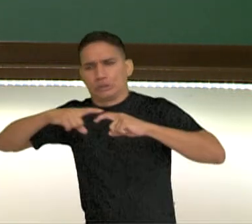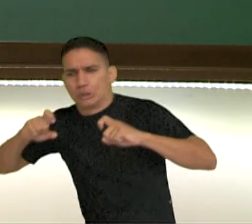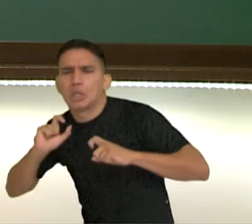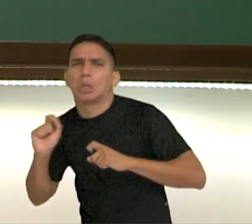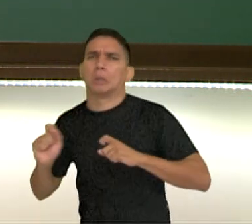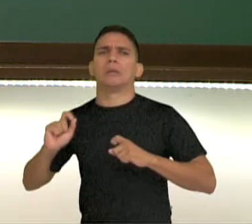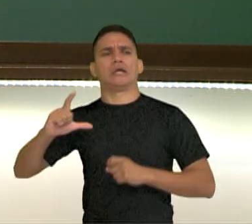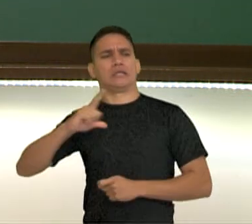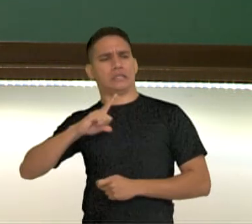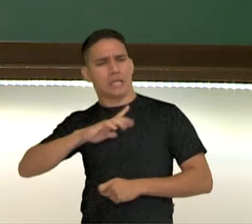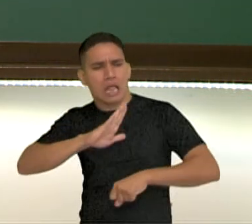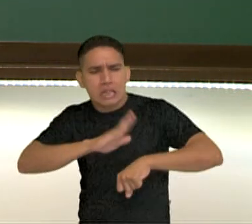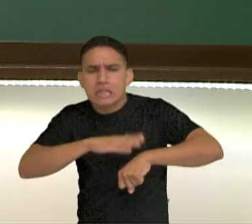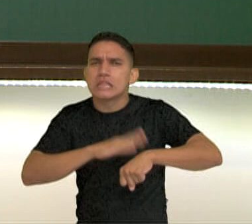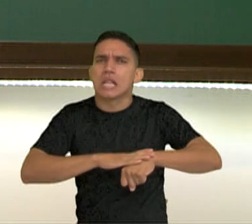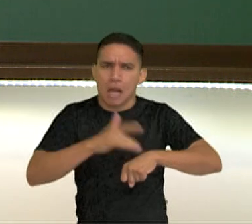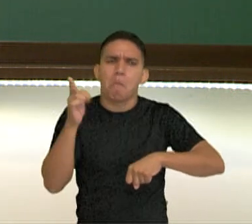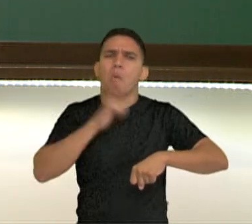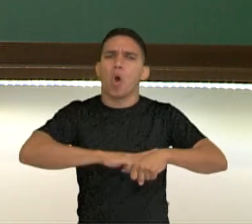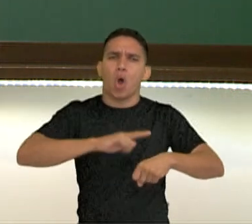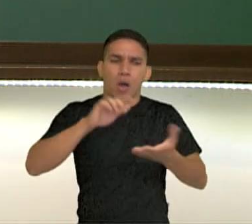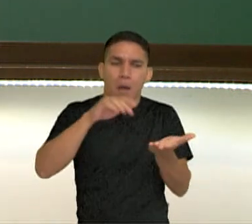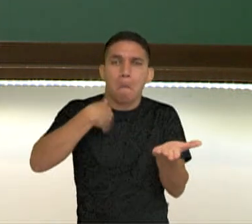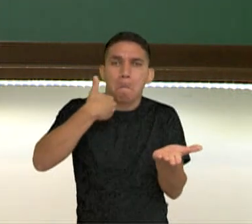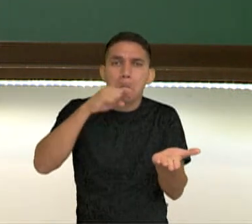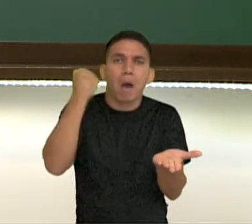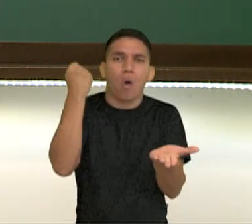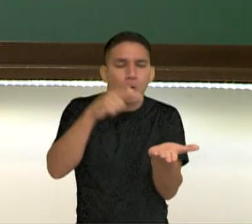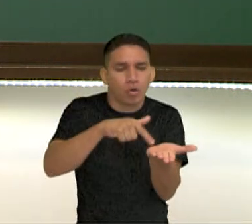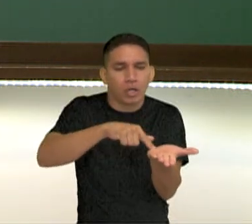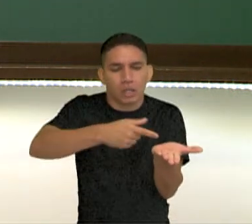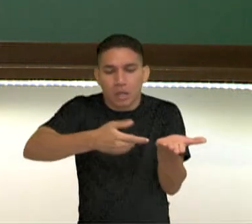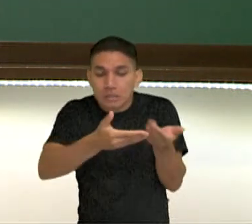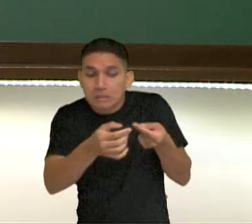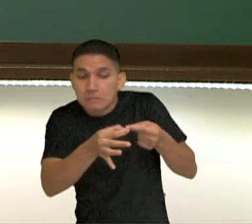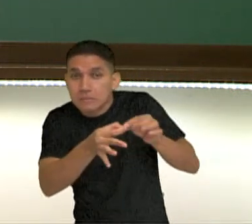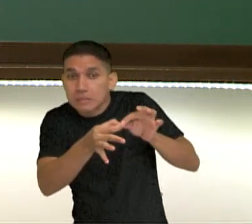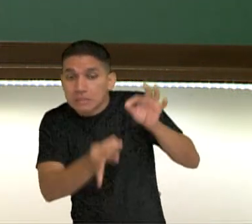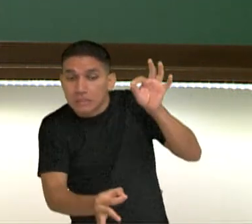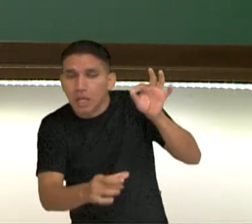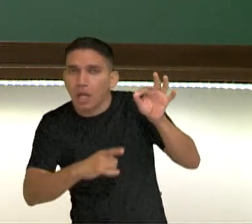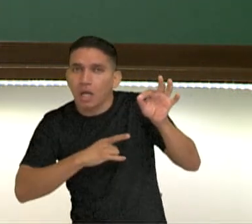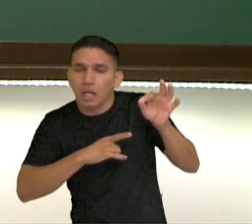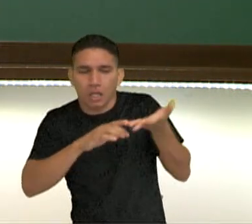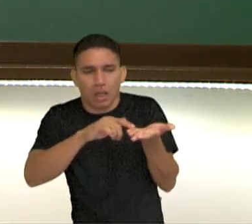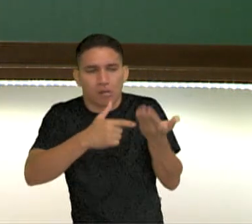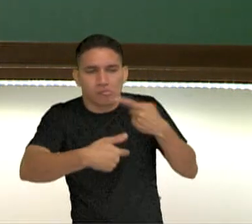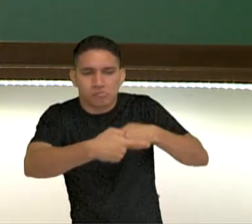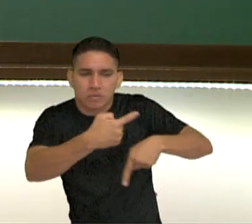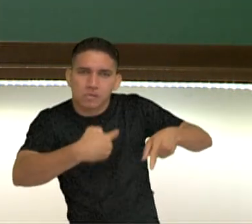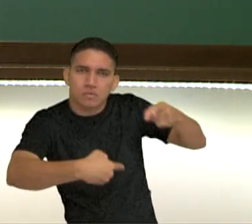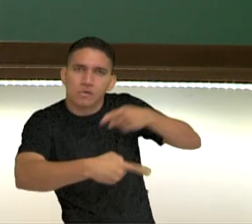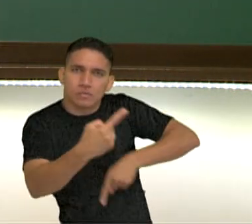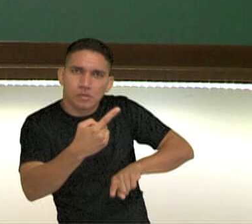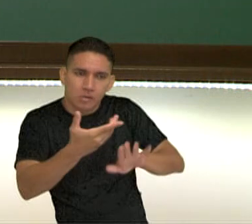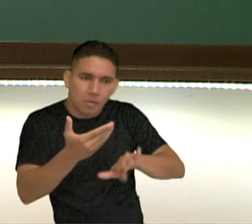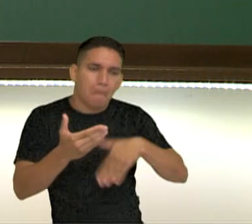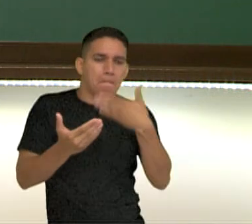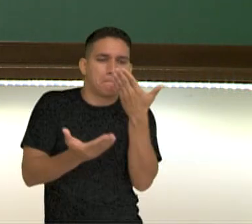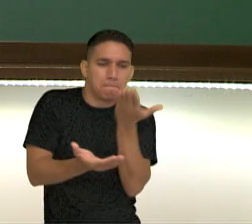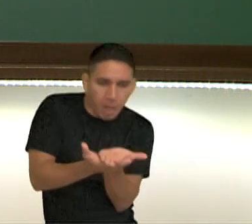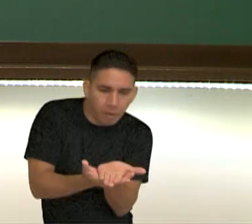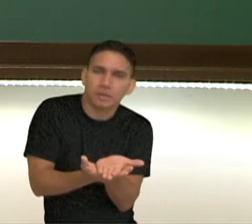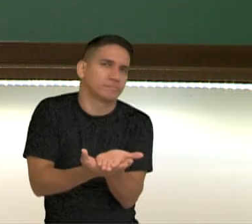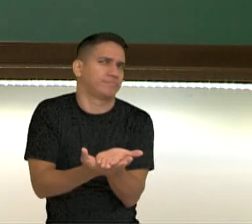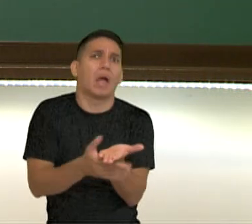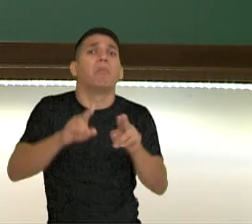que esse pão, essa manteiga, não existe espaço para ele virar e é por isso que ele cai com a parte da